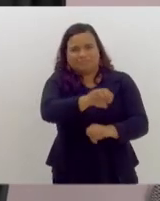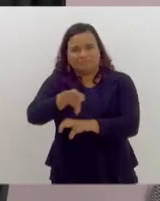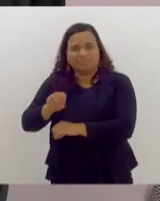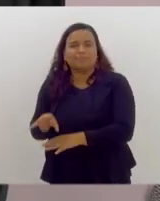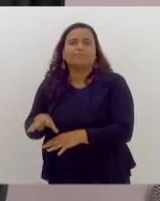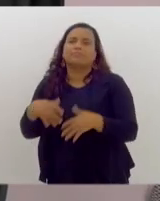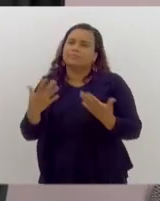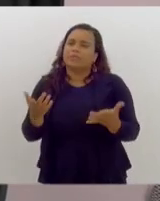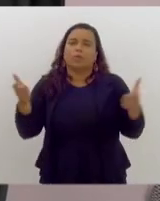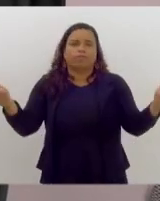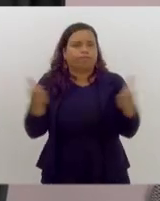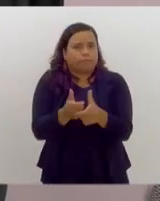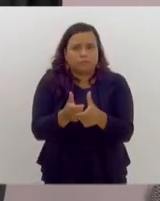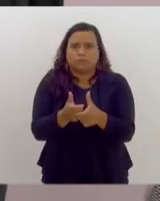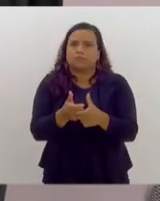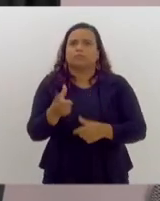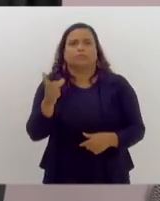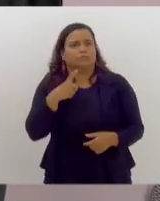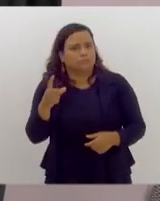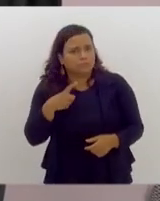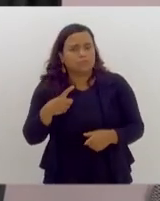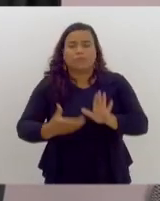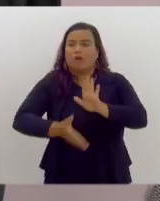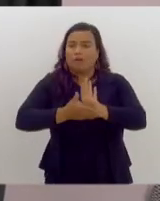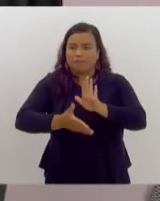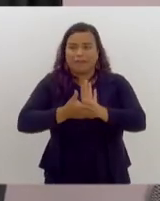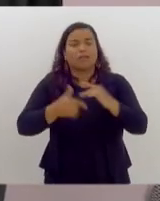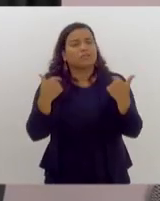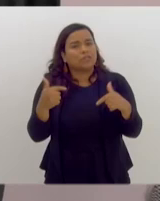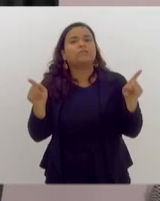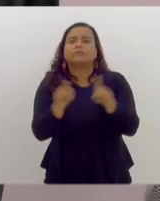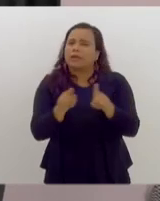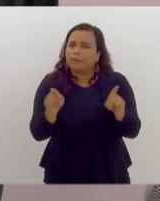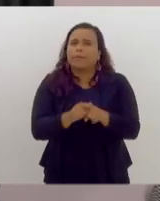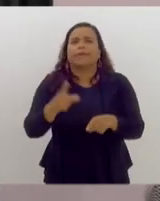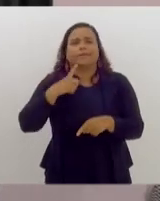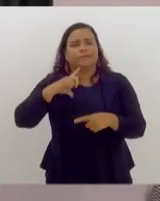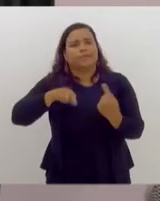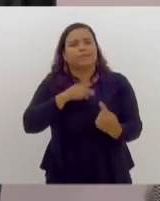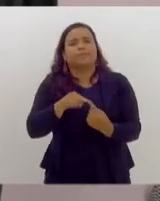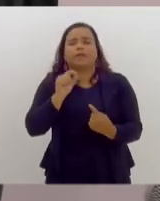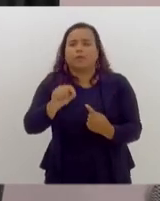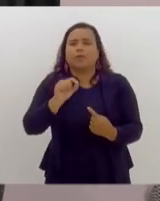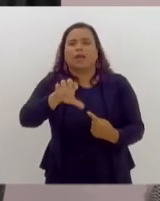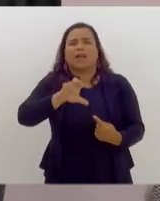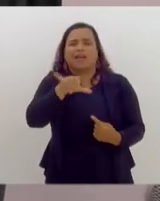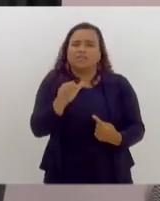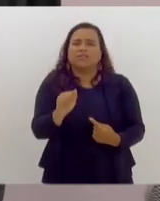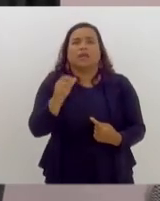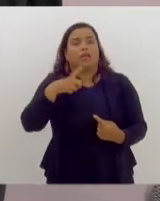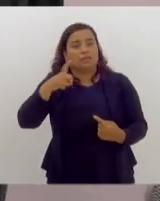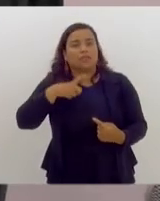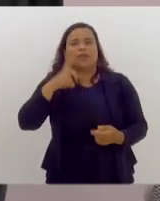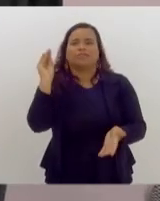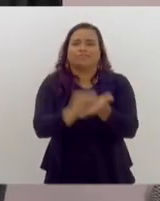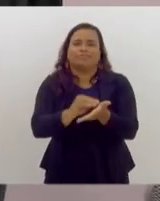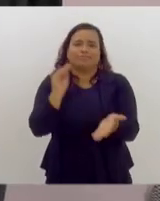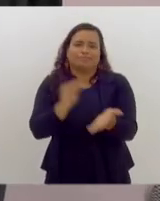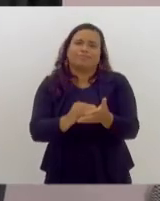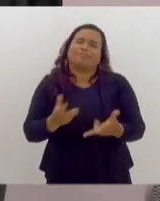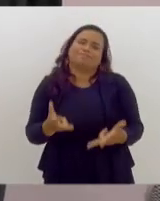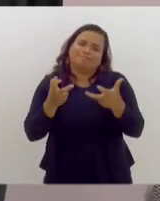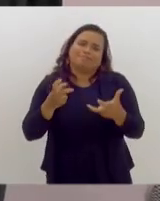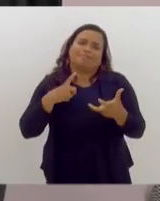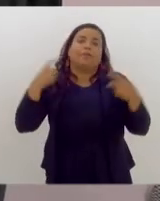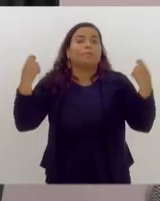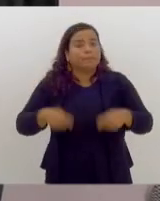e adultos e, obviamente, a oferta desses segmentos também alcança a questão da EJA, onde a gente vê que tem um gargalo. E é necessário